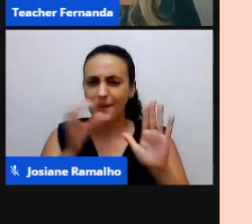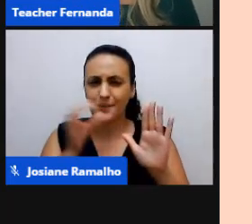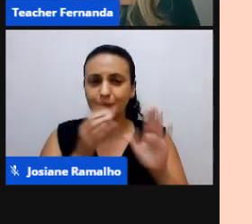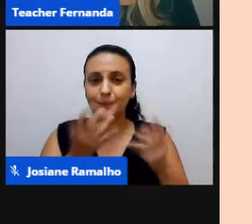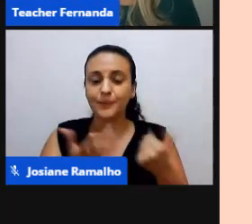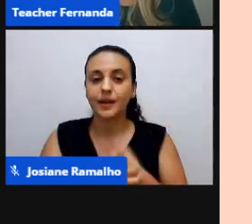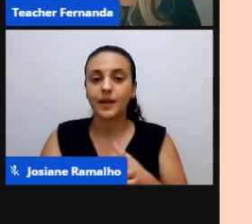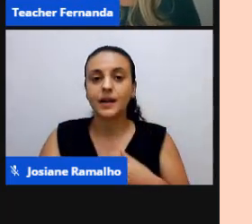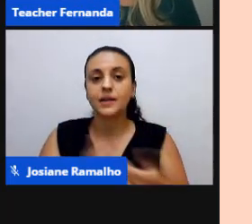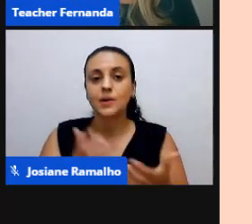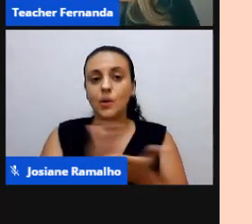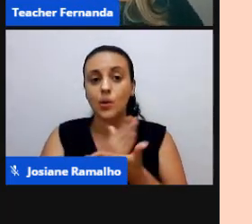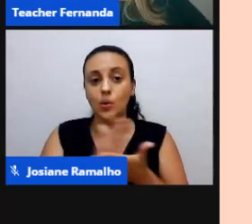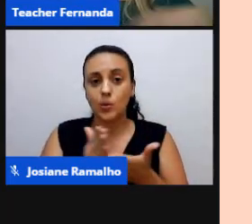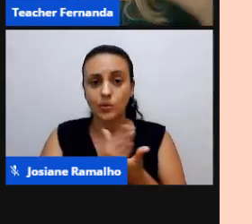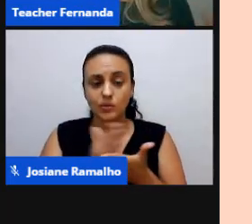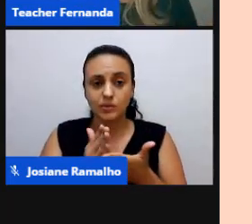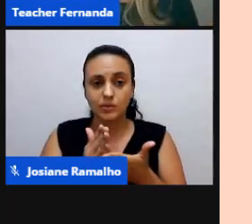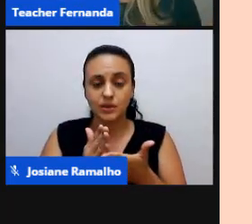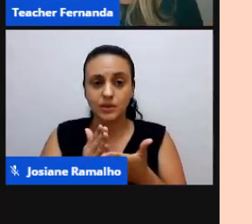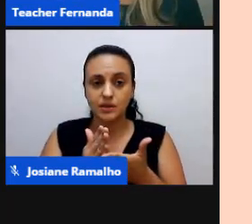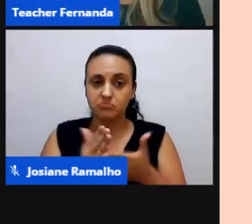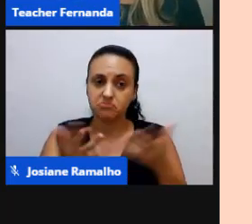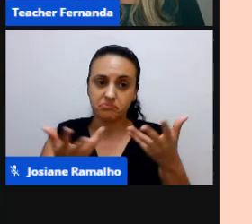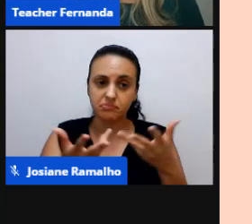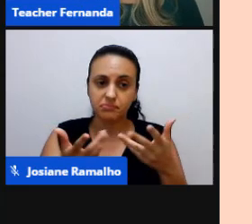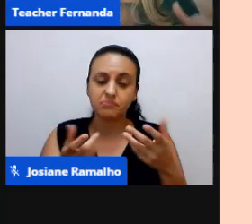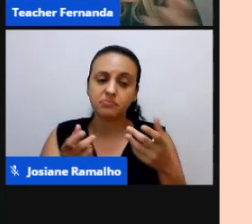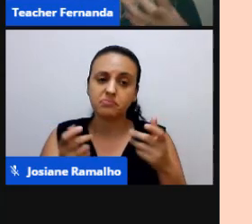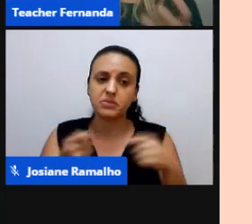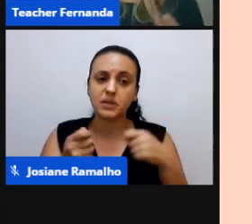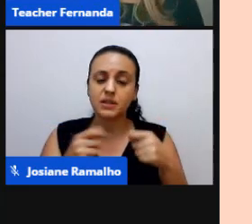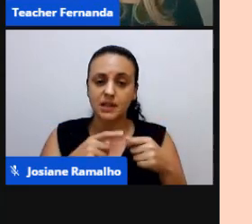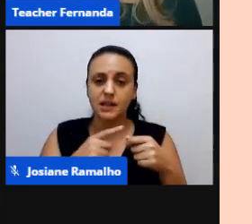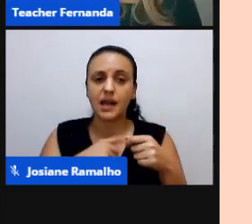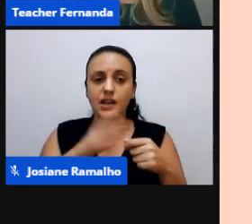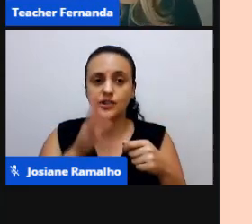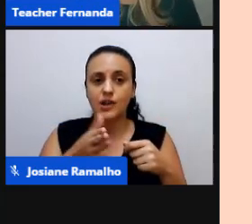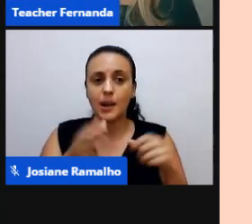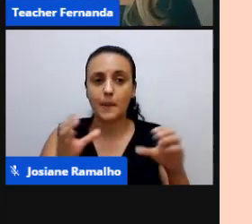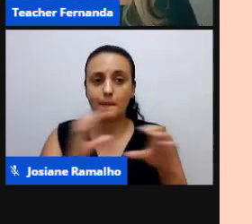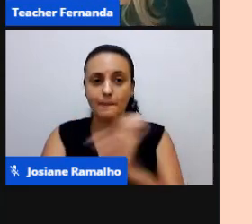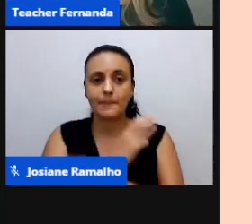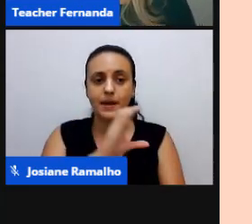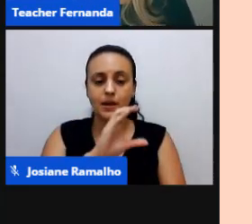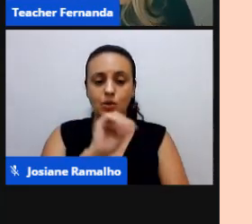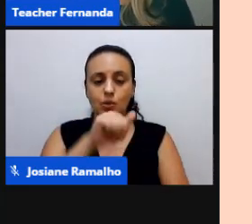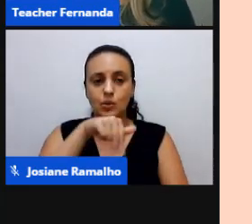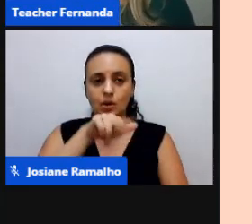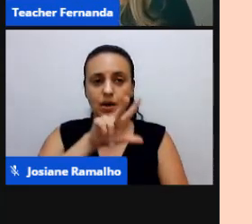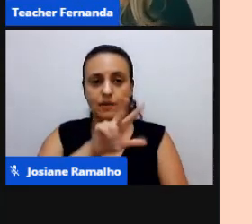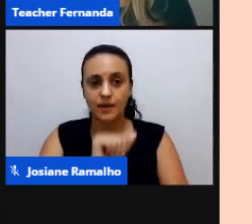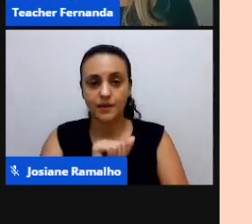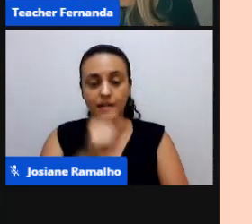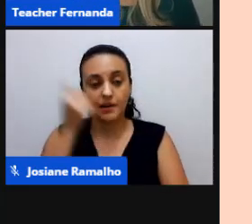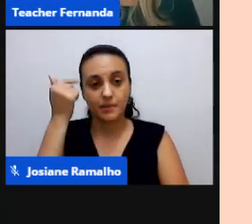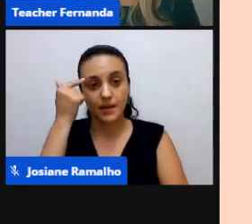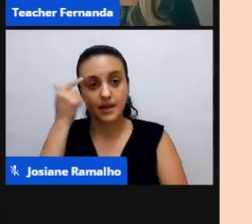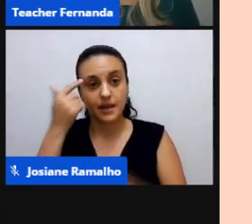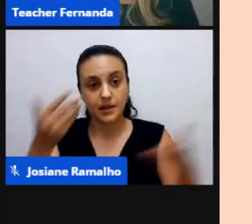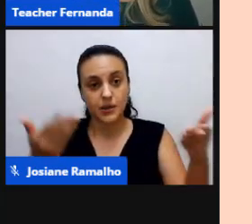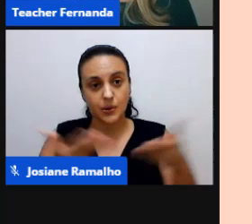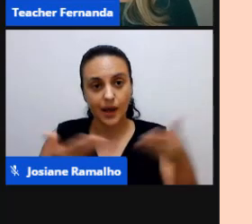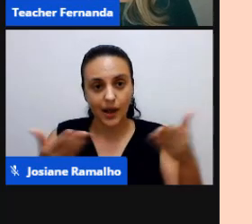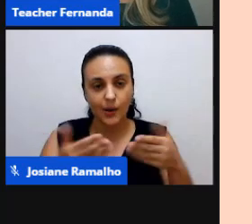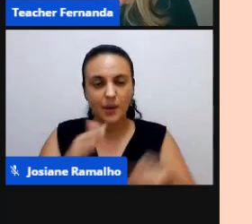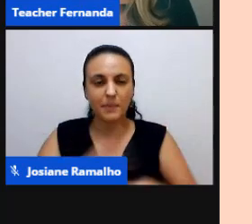Canva já traz para você, para te inspirar, né? Então, agora pensando no contexto de professores que trabalham mais com educação